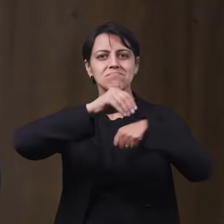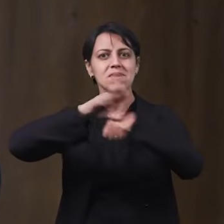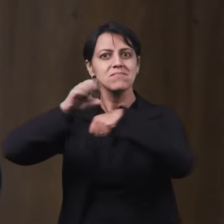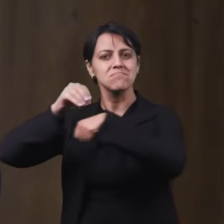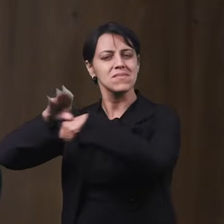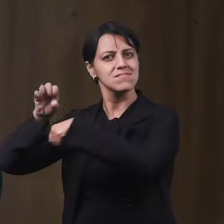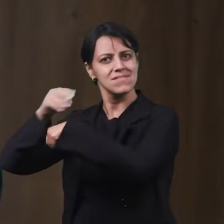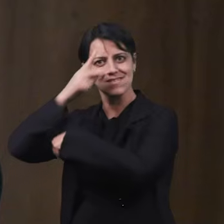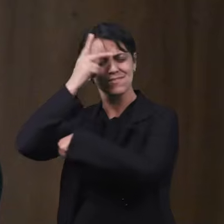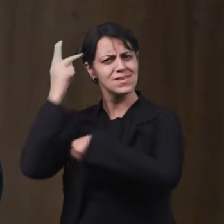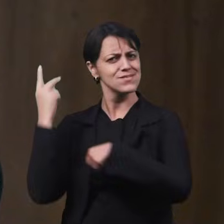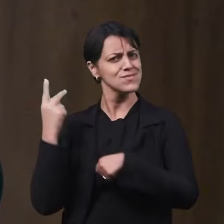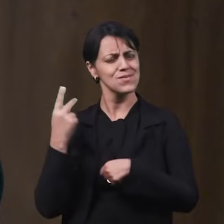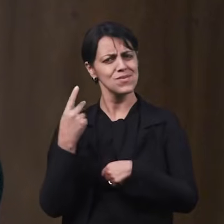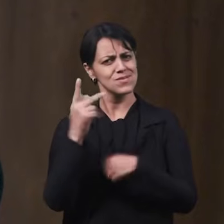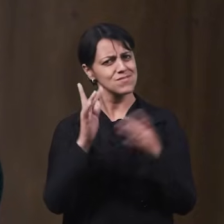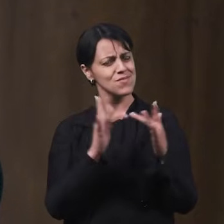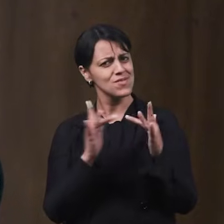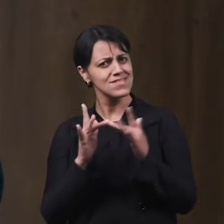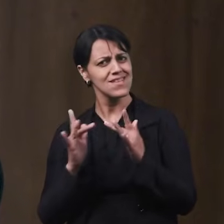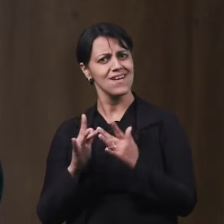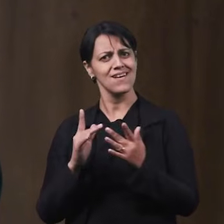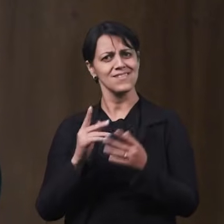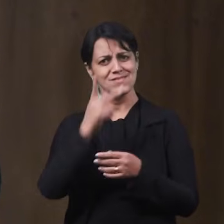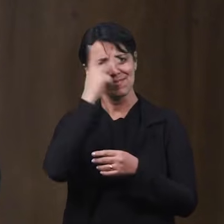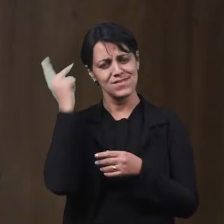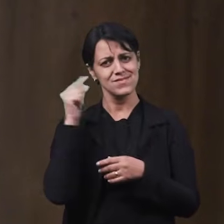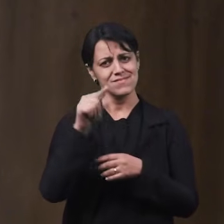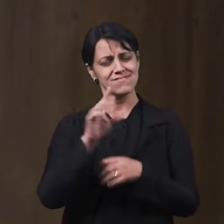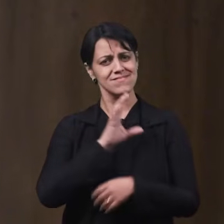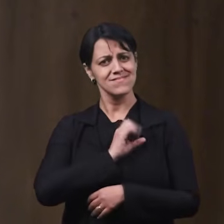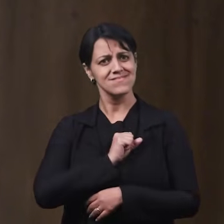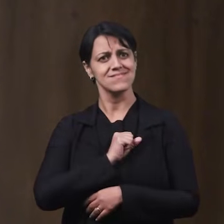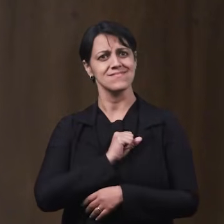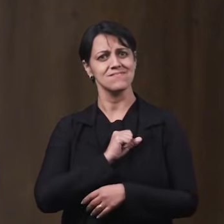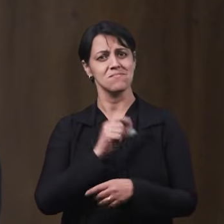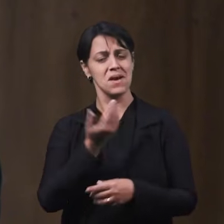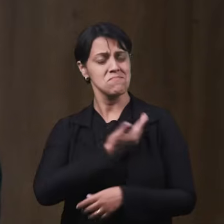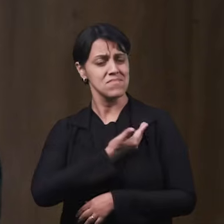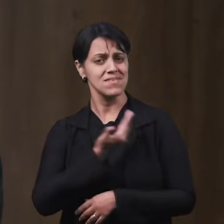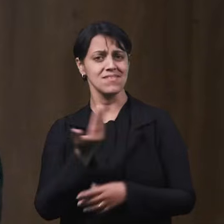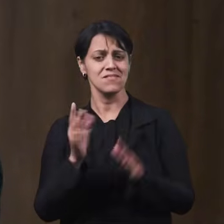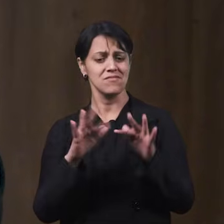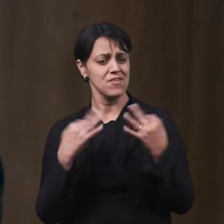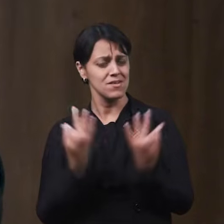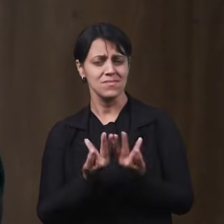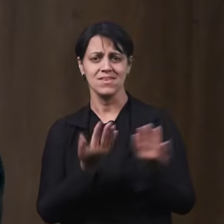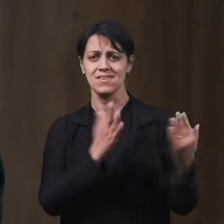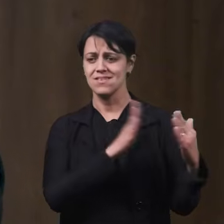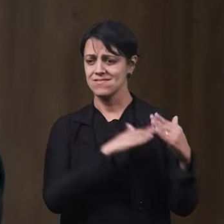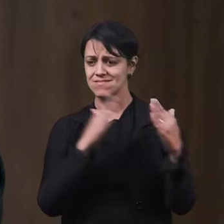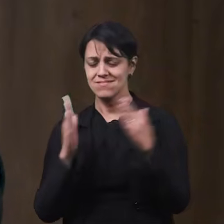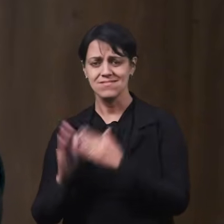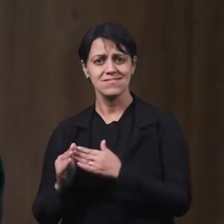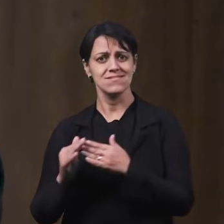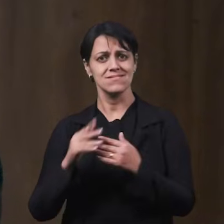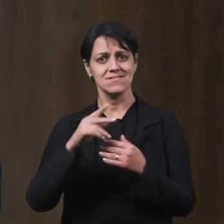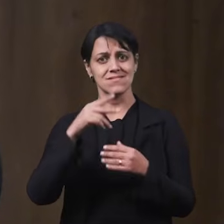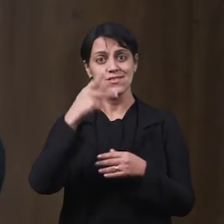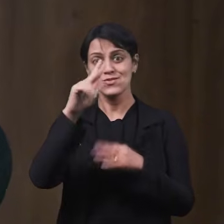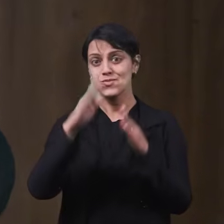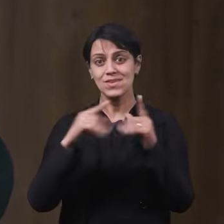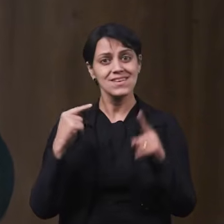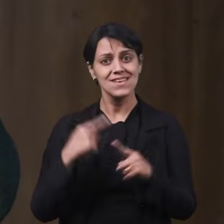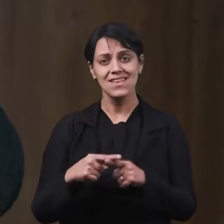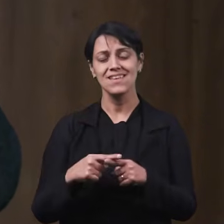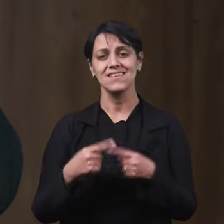você convive, as pessoas que você ama, mas também amigos, parentes, vizinhos, as pessoas da sua igreja, do